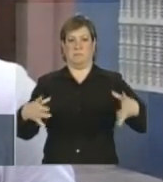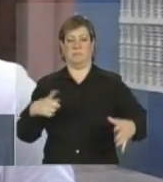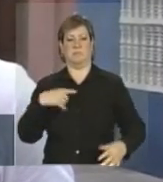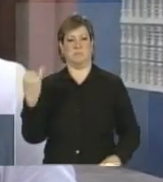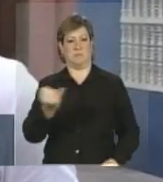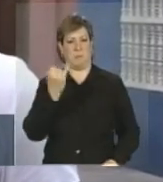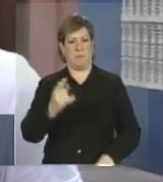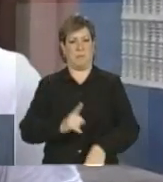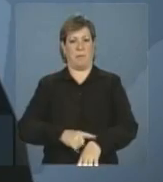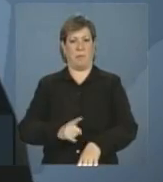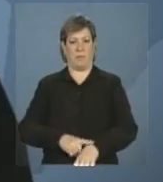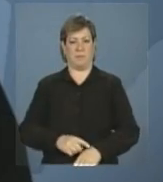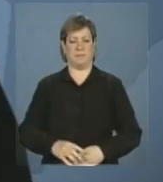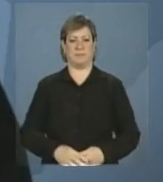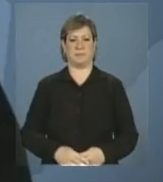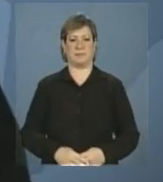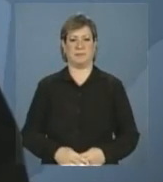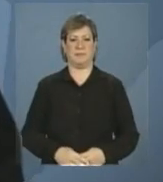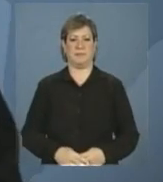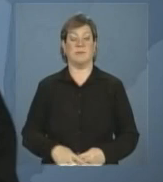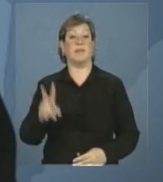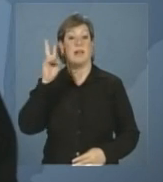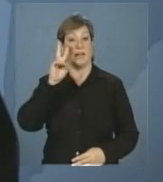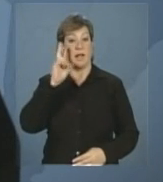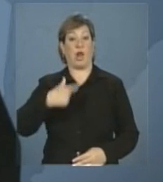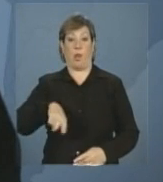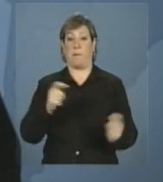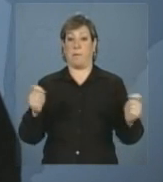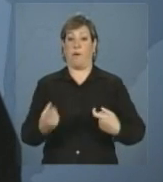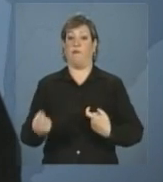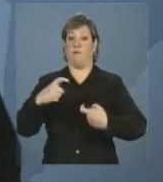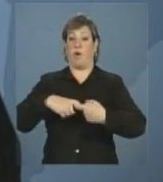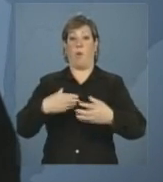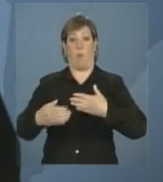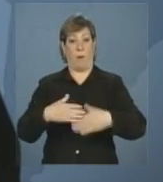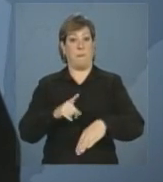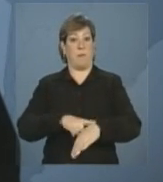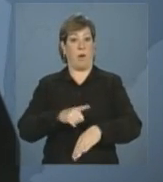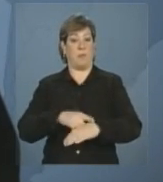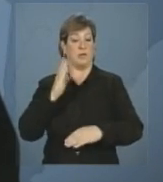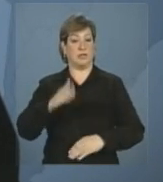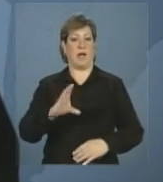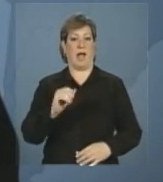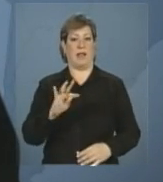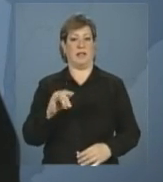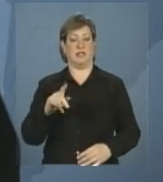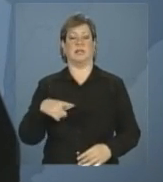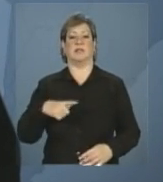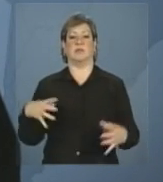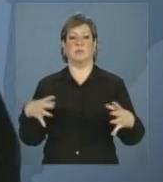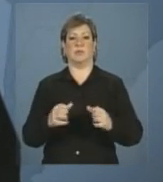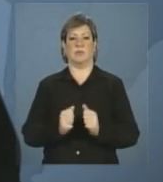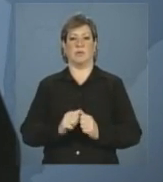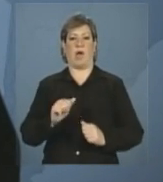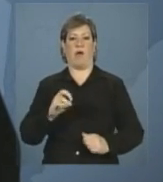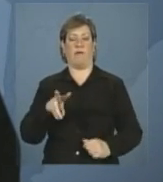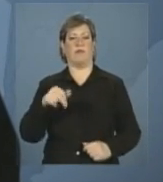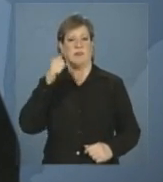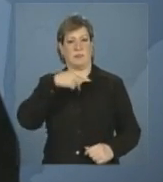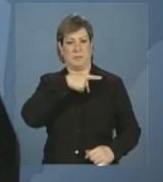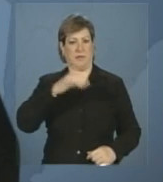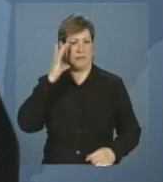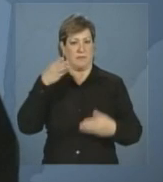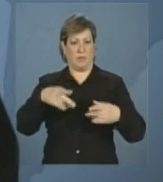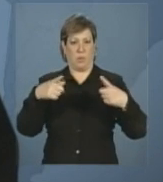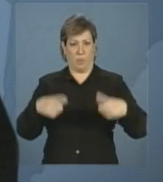situación como estas. Lembrando então que podemos voltar a qualquer momento, direto de Cartagena, com a cobertura ao vivo da visita da presidenta